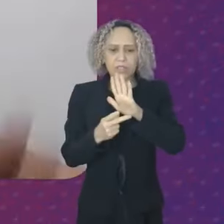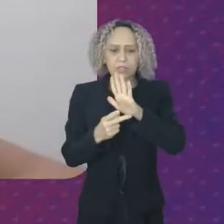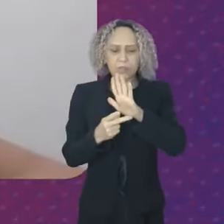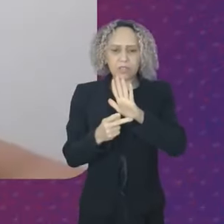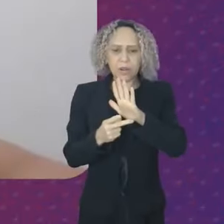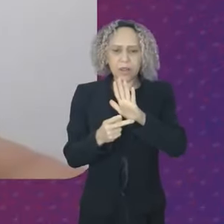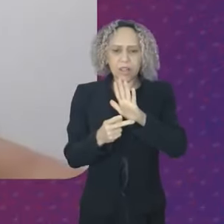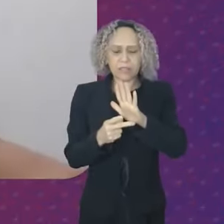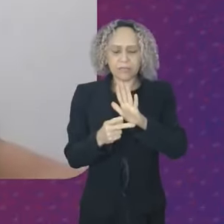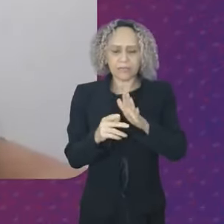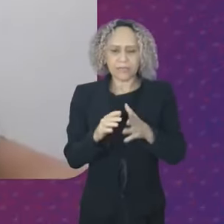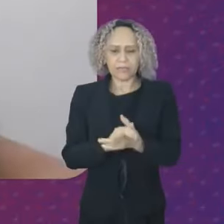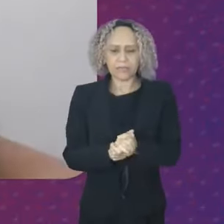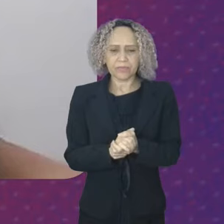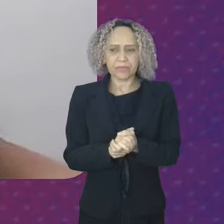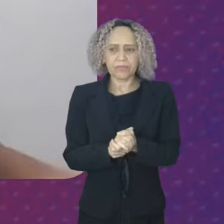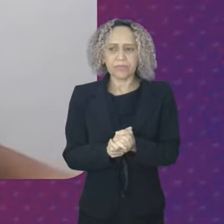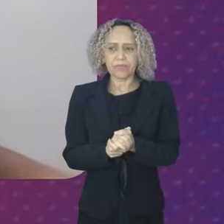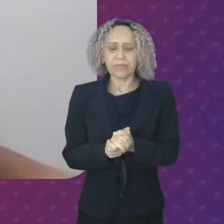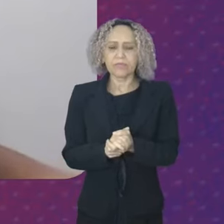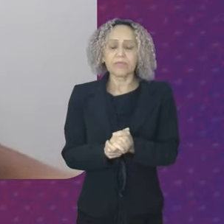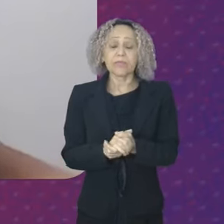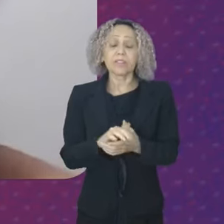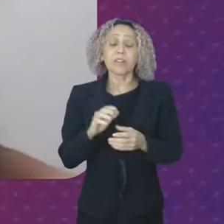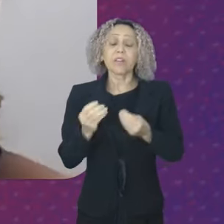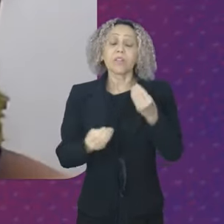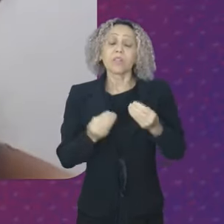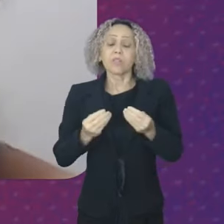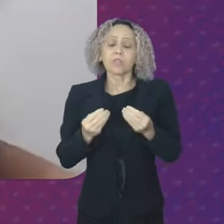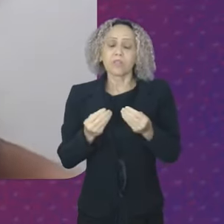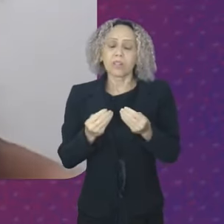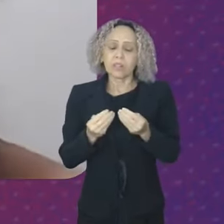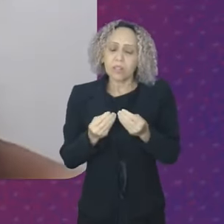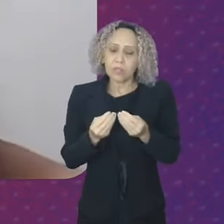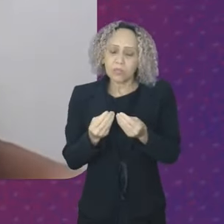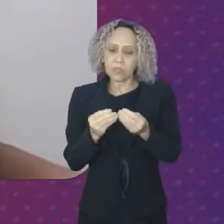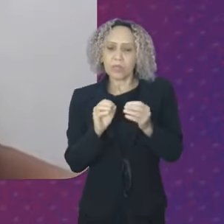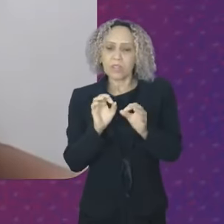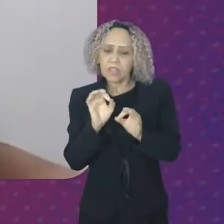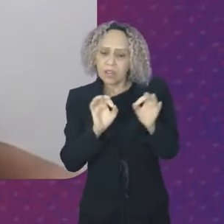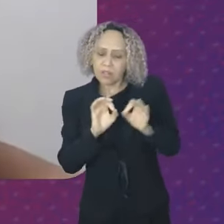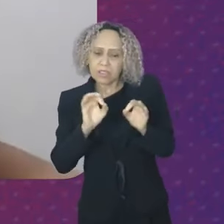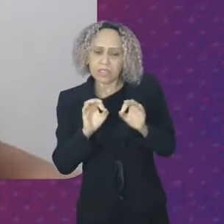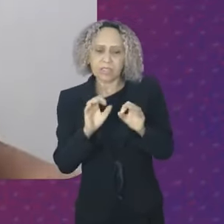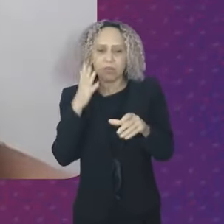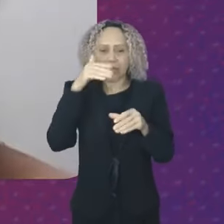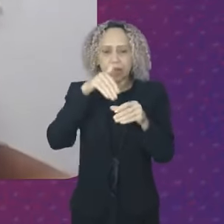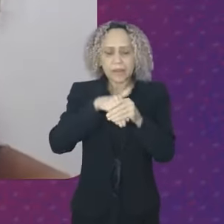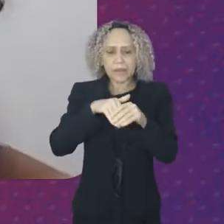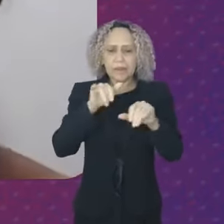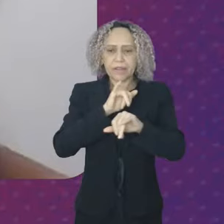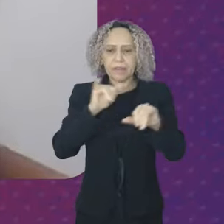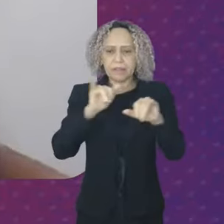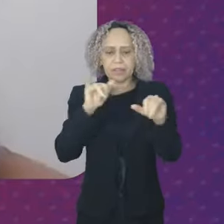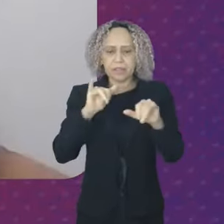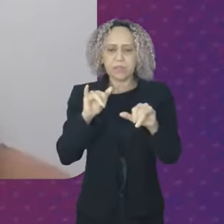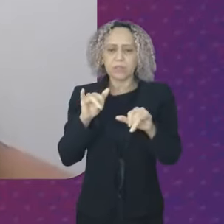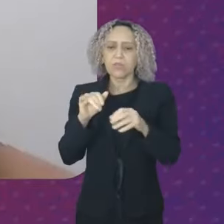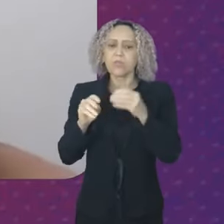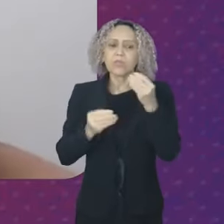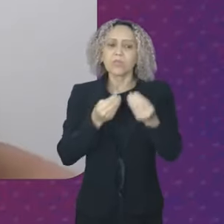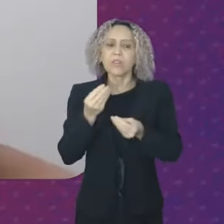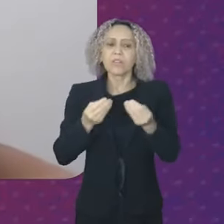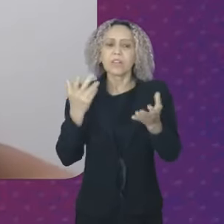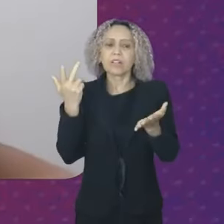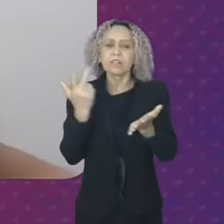para que no meio do processo de construção para a eleição, a pessoa ainda tenha novas preocupações. O que vai acontecer é